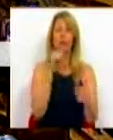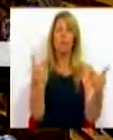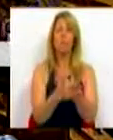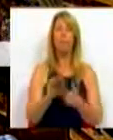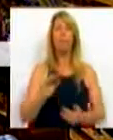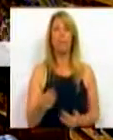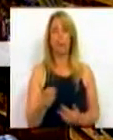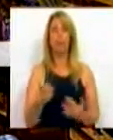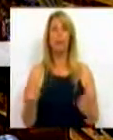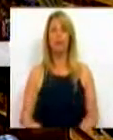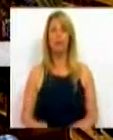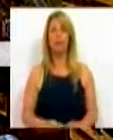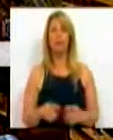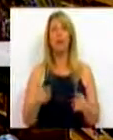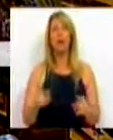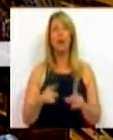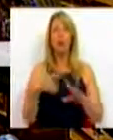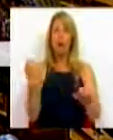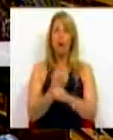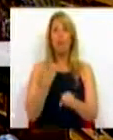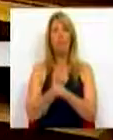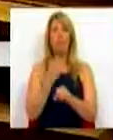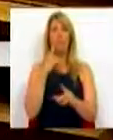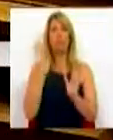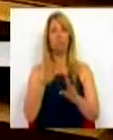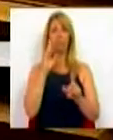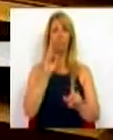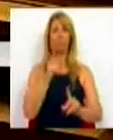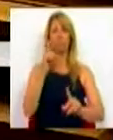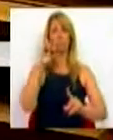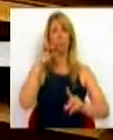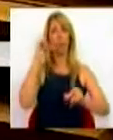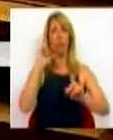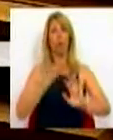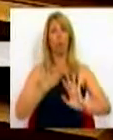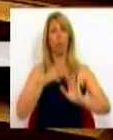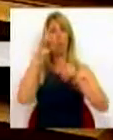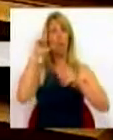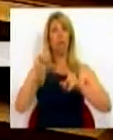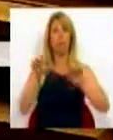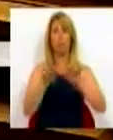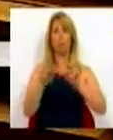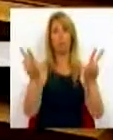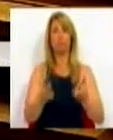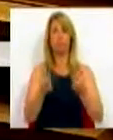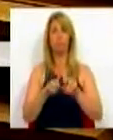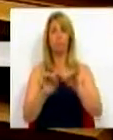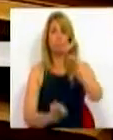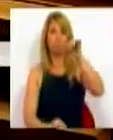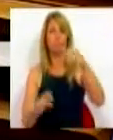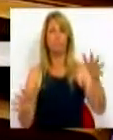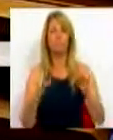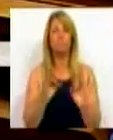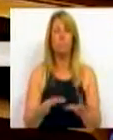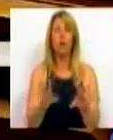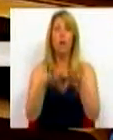A formação pré e pós-graduada nestas diferentes áreas é também fundamental, sendo igualmente uma aposta deste Governo, como aposta é